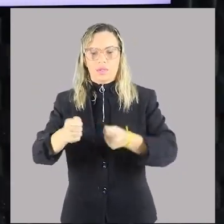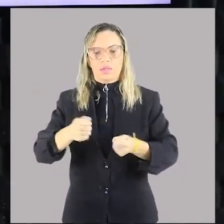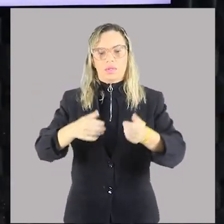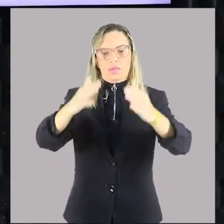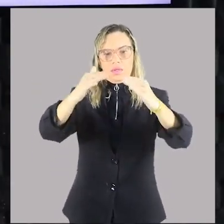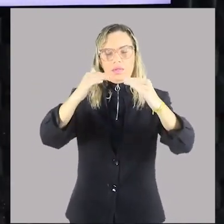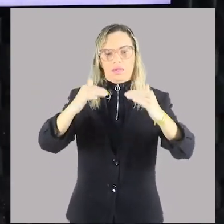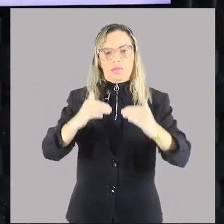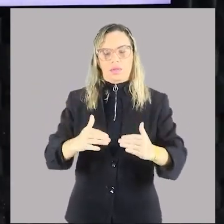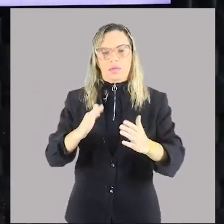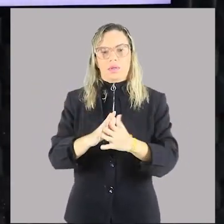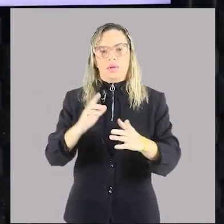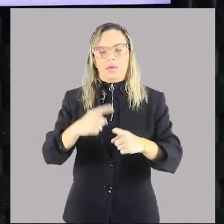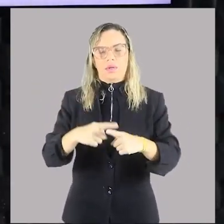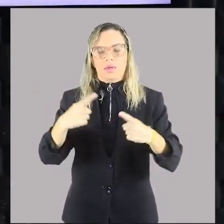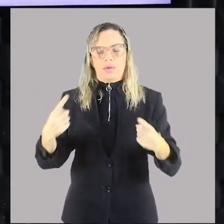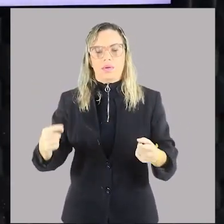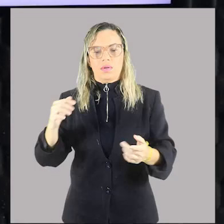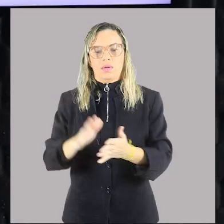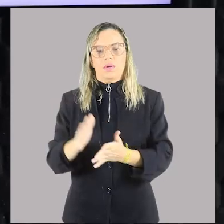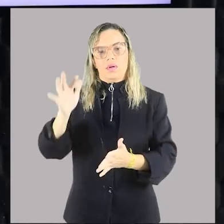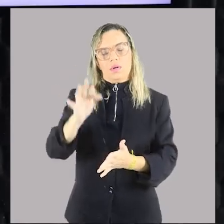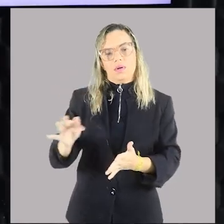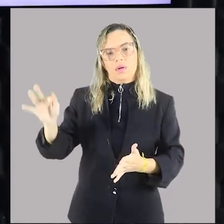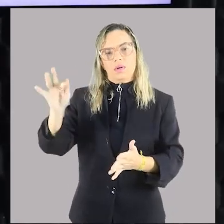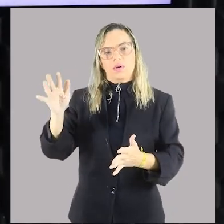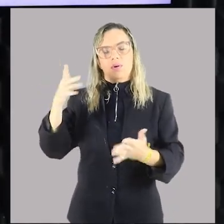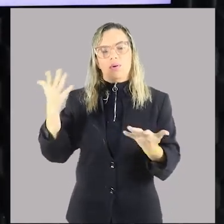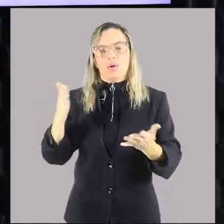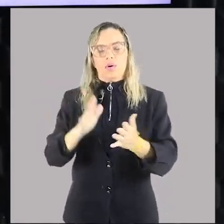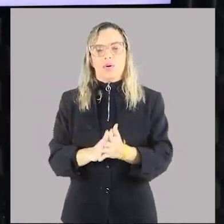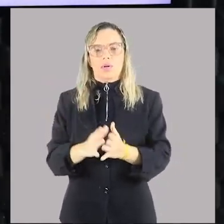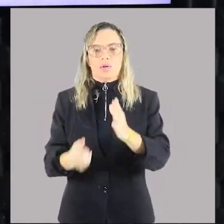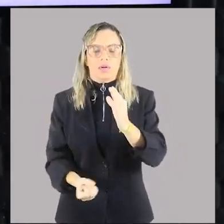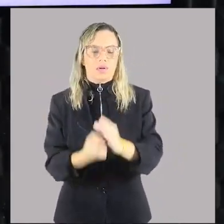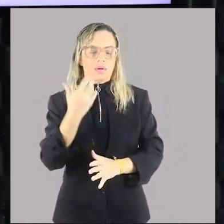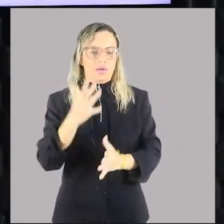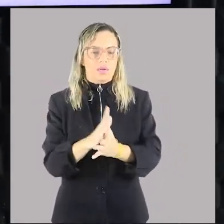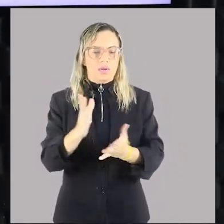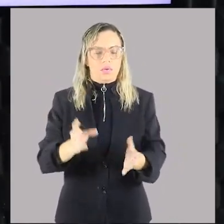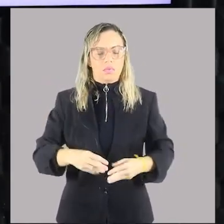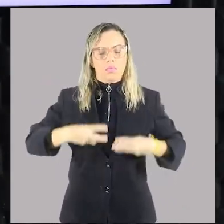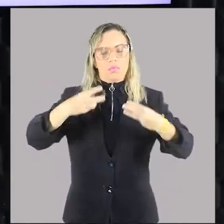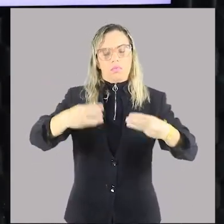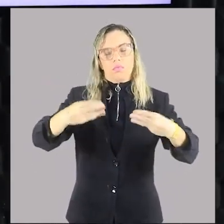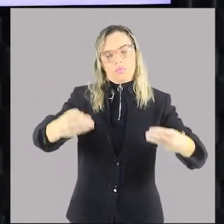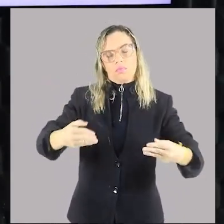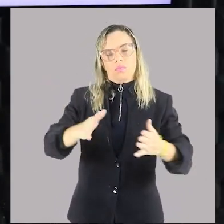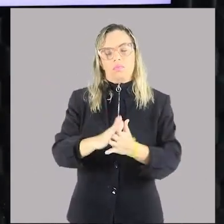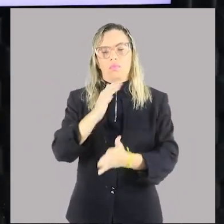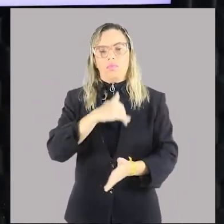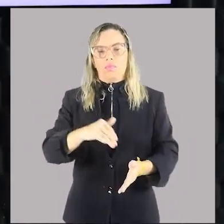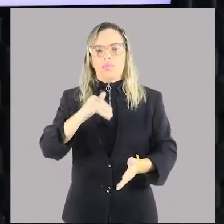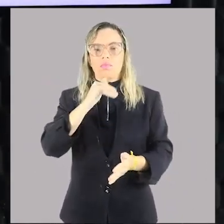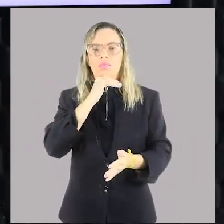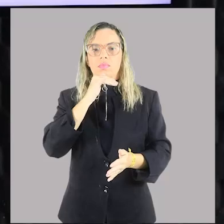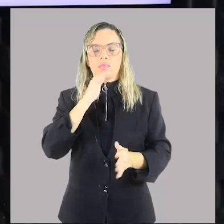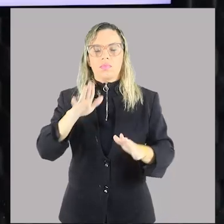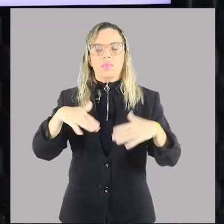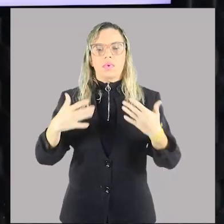hierarquicamente a autarquia. Mas, quando a União, por exemplo, cria um órgão, um ministério, por exemplo,